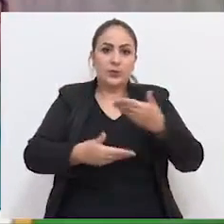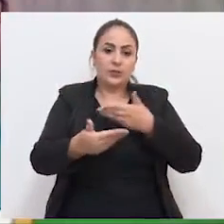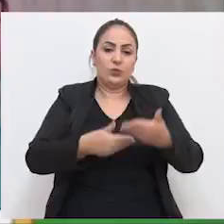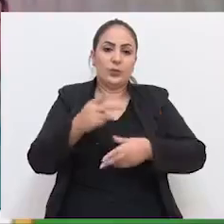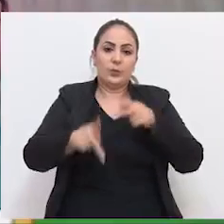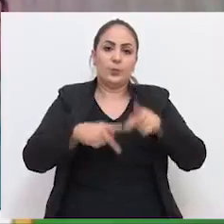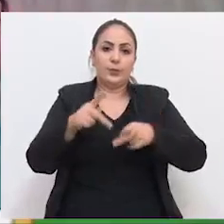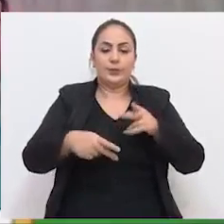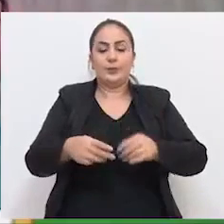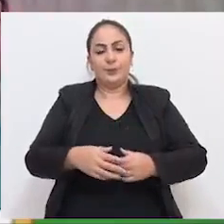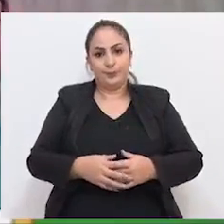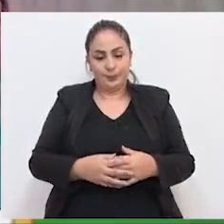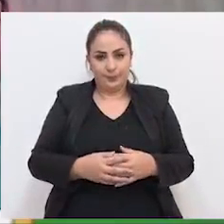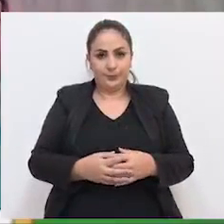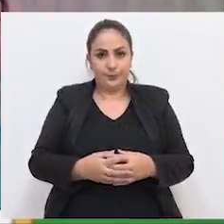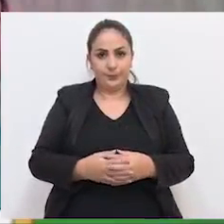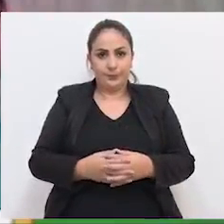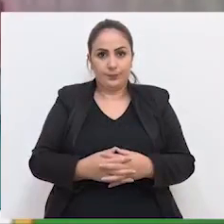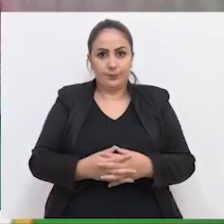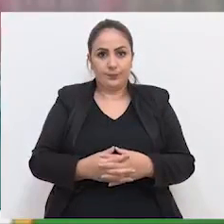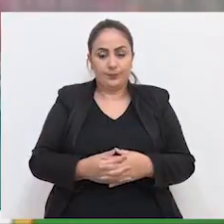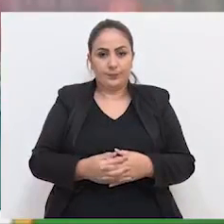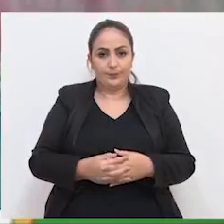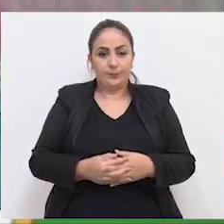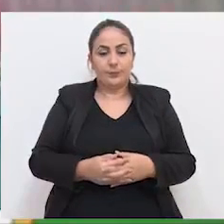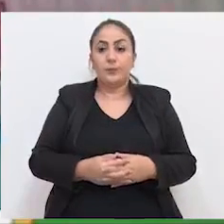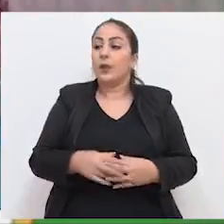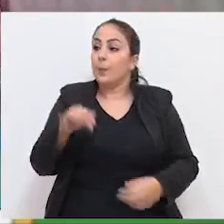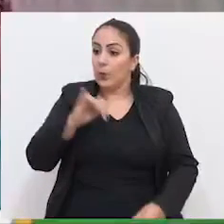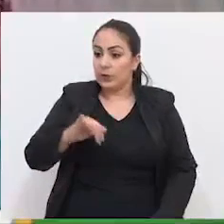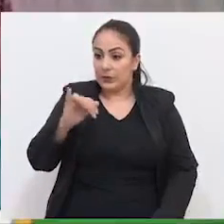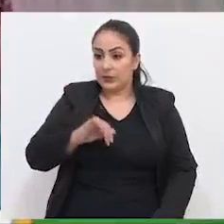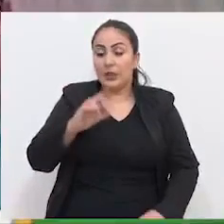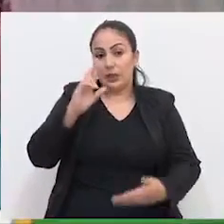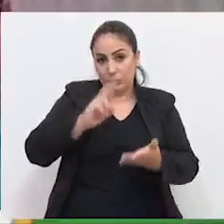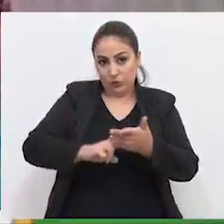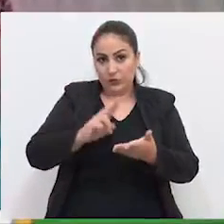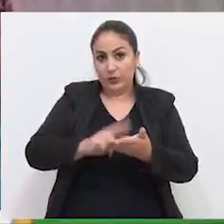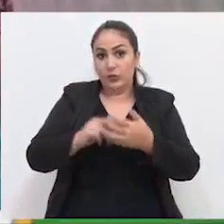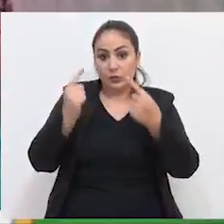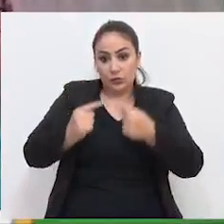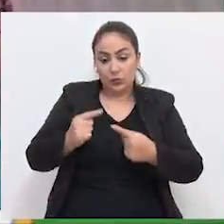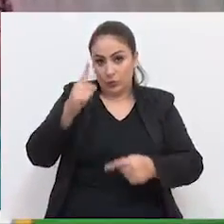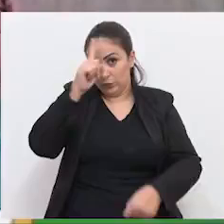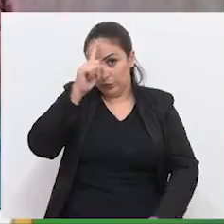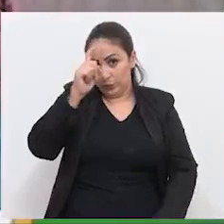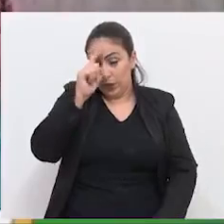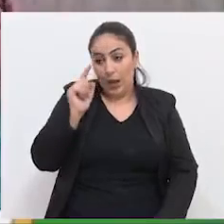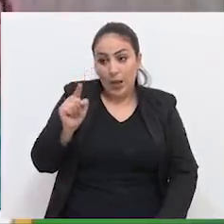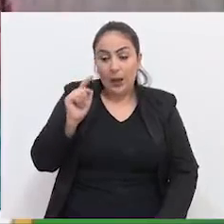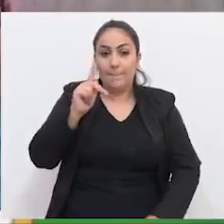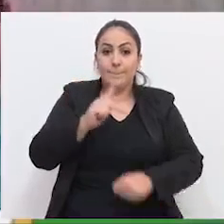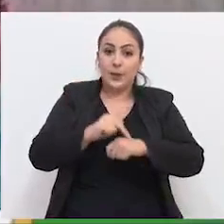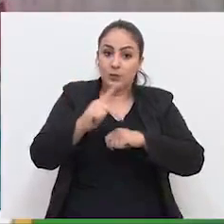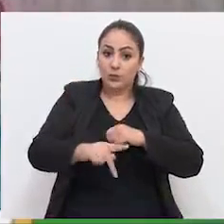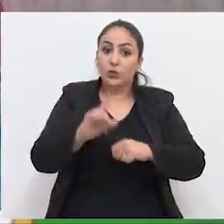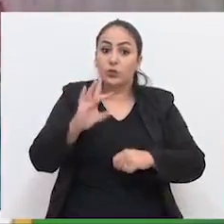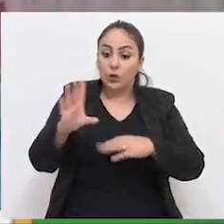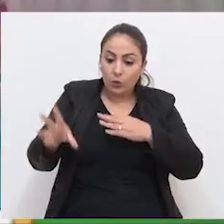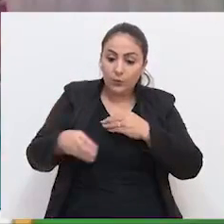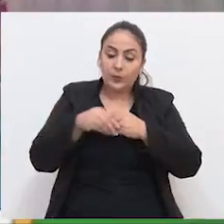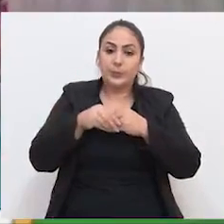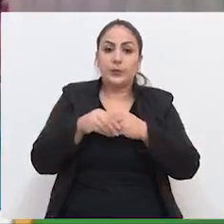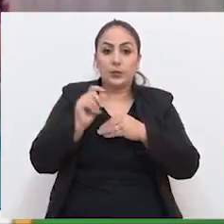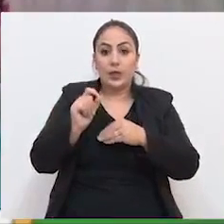o atendimento da população. Importante registro sobre o incremento da estrutura hospitalar lá em Passo Fundo, e só